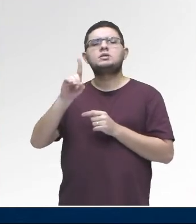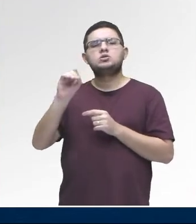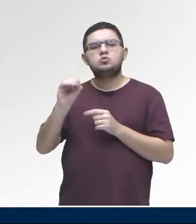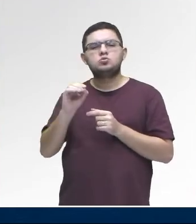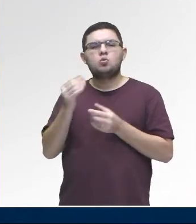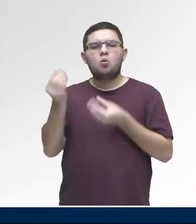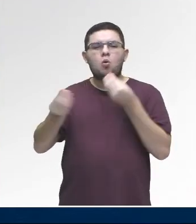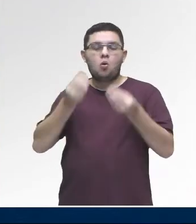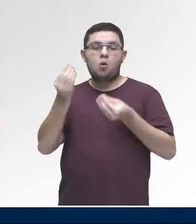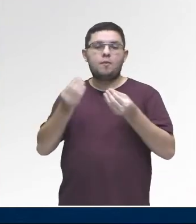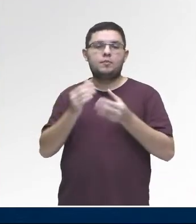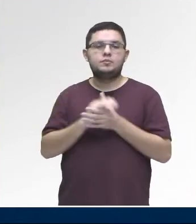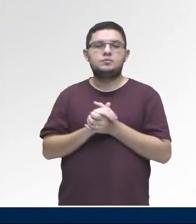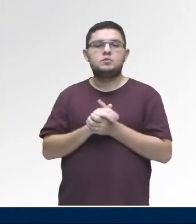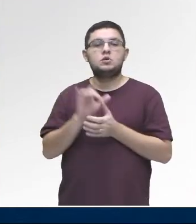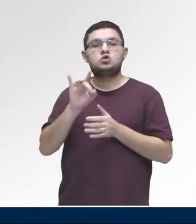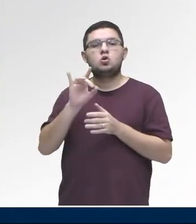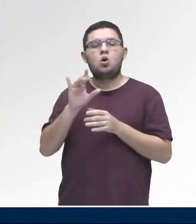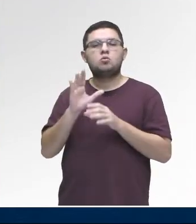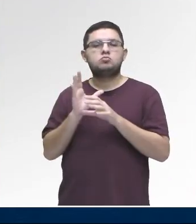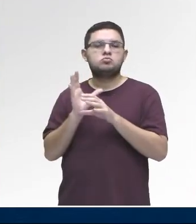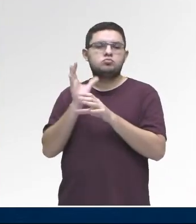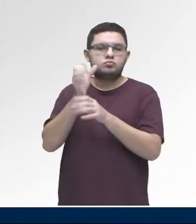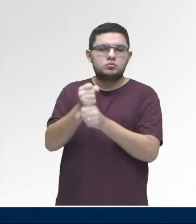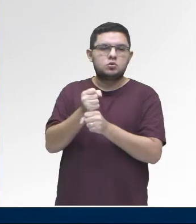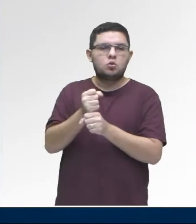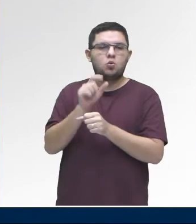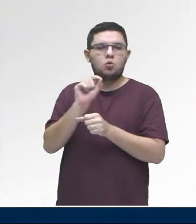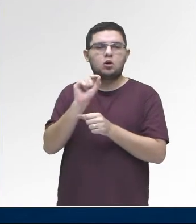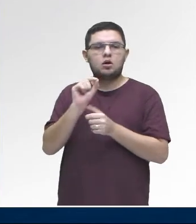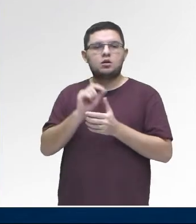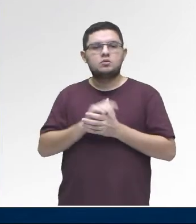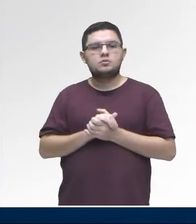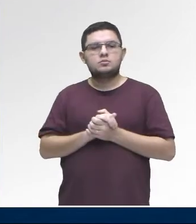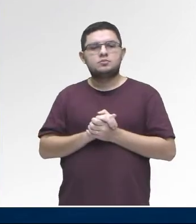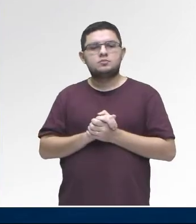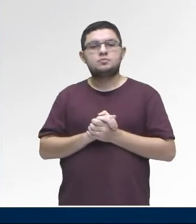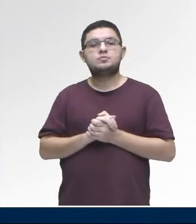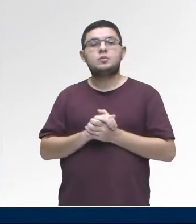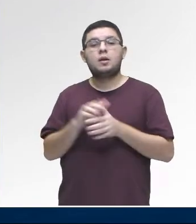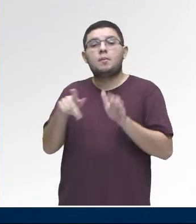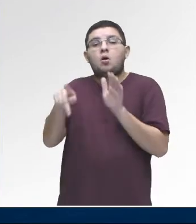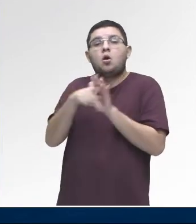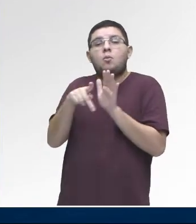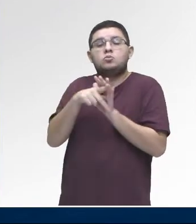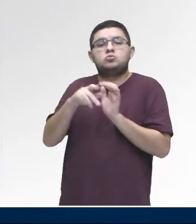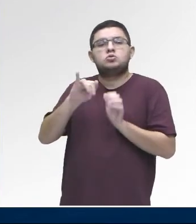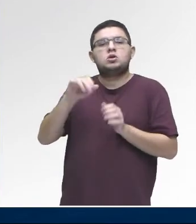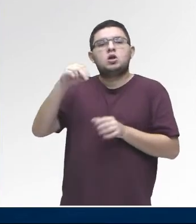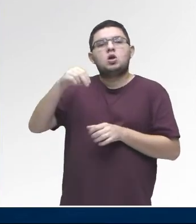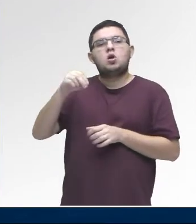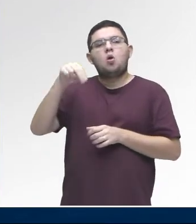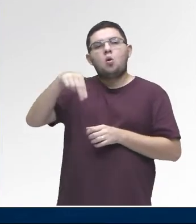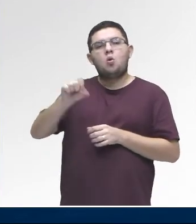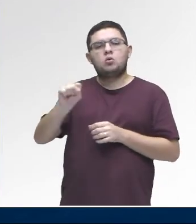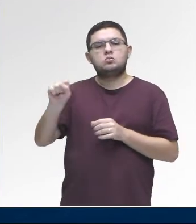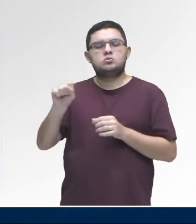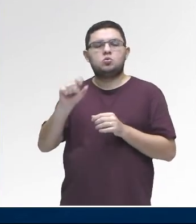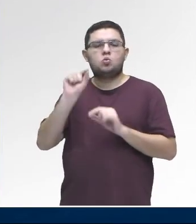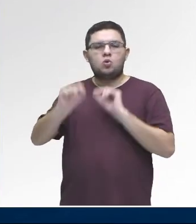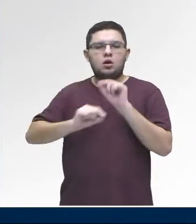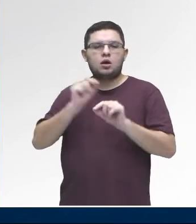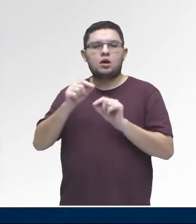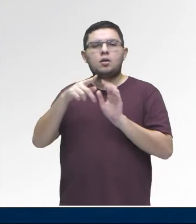multiplicar as concentrações dos íons dos produtos e dividir